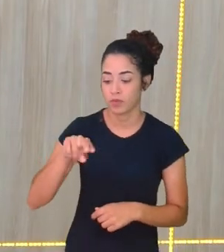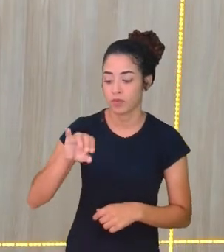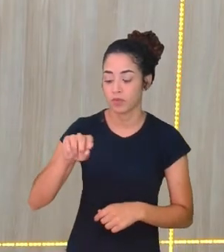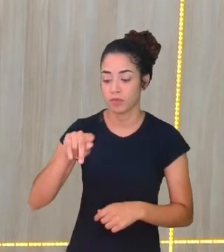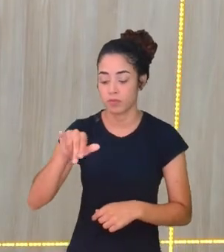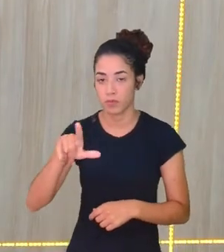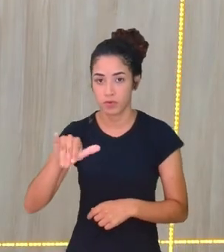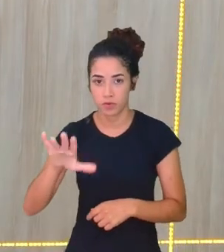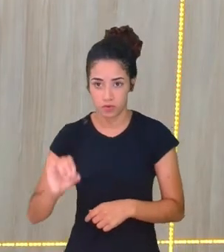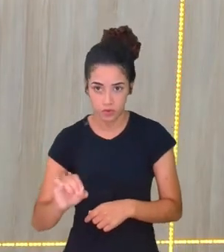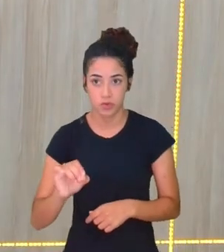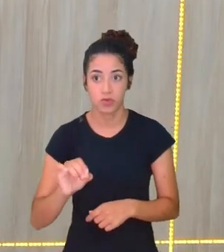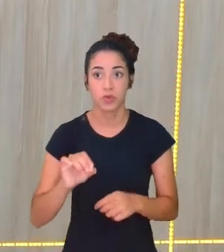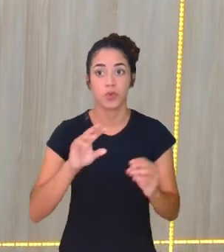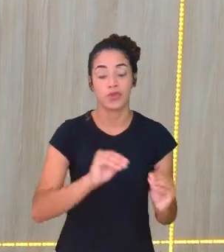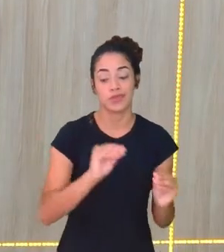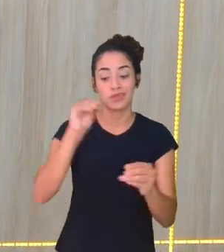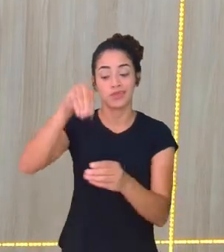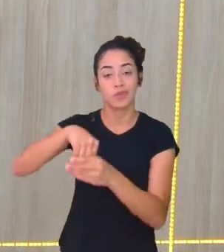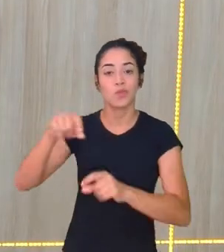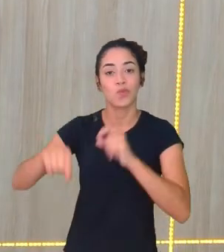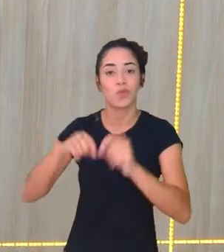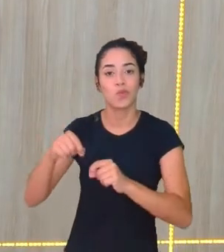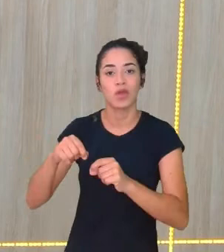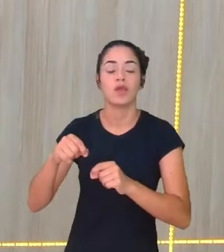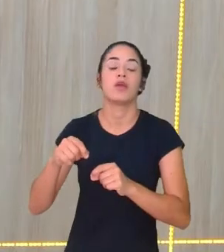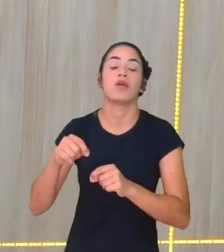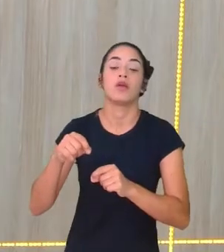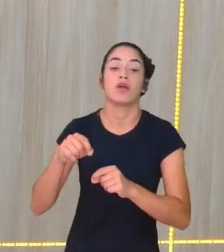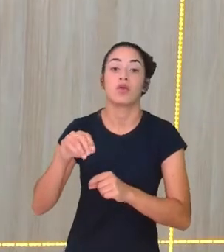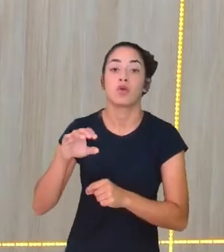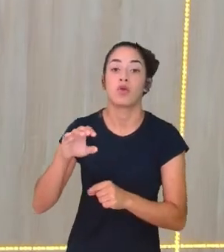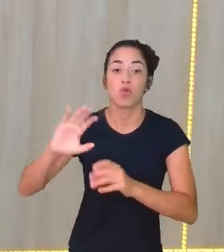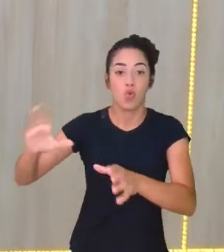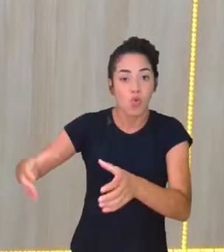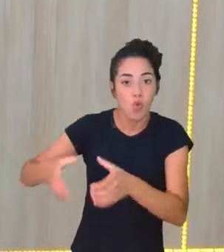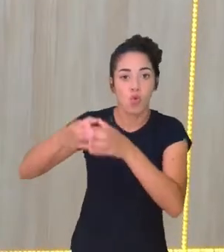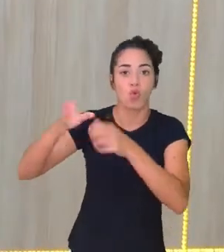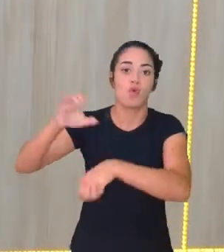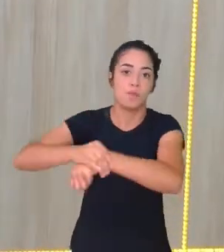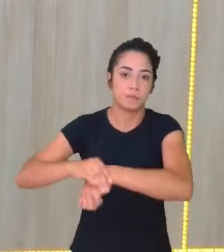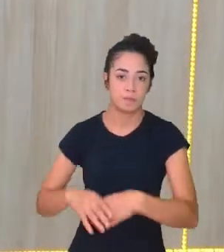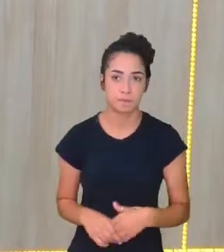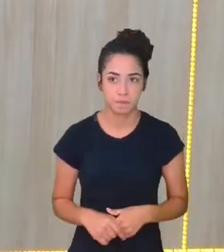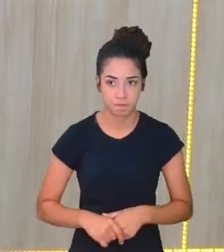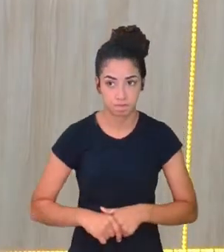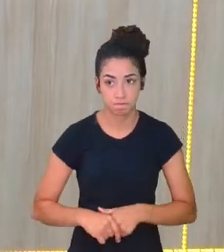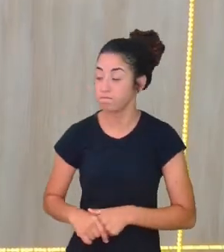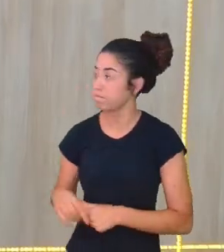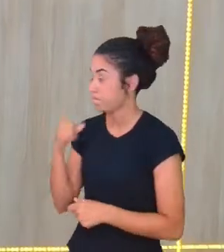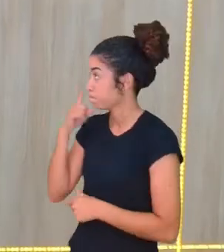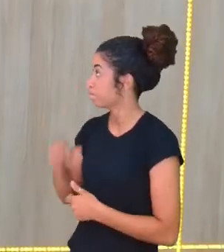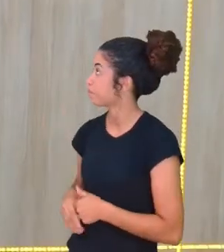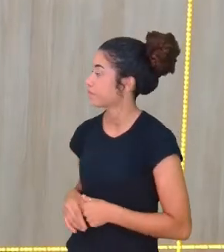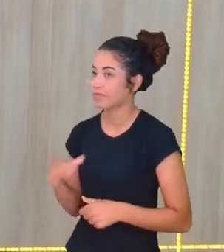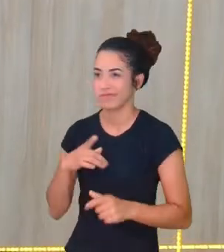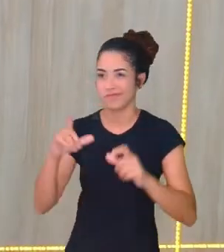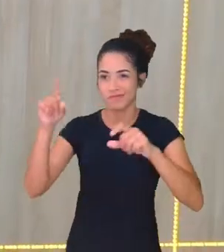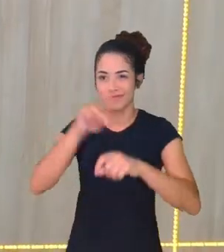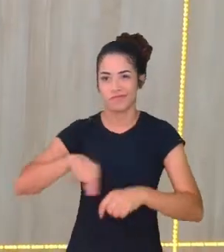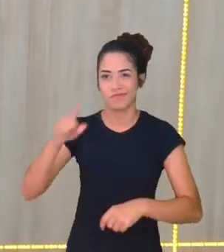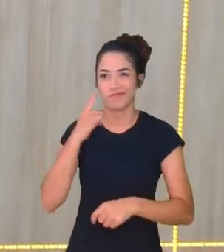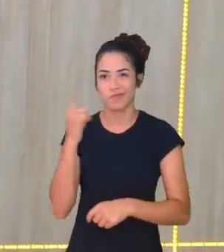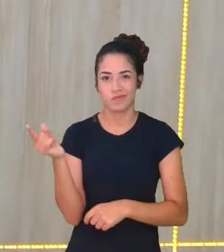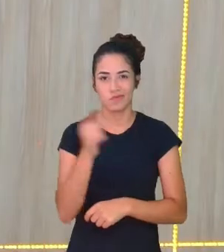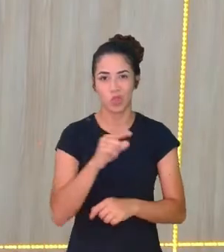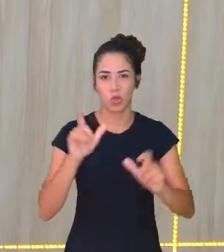comércio da Metrópole sobre a colônia Deixa eu ver se eu botei aqui um gráficozinho coloquei ó vê então é isso aqui Veja a gente tem a metrópole e